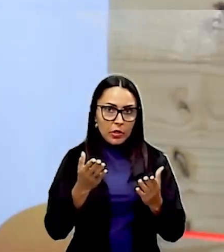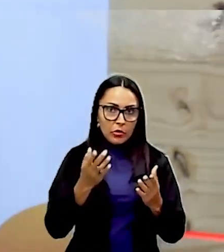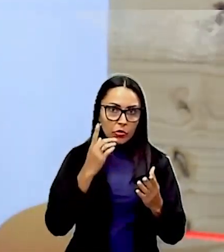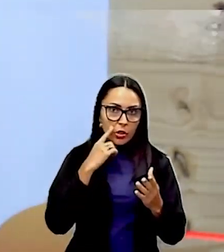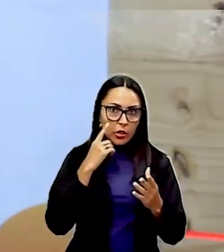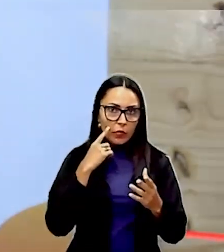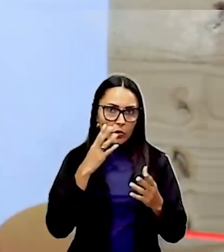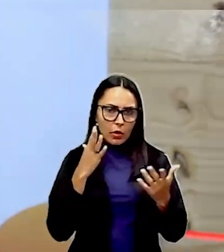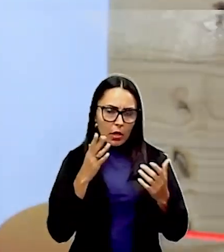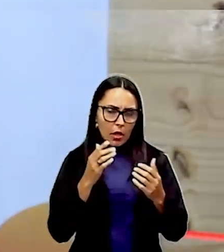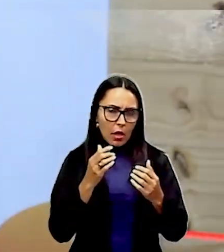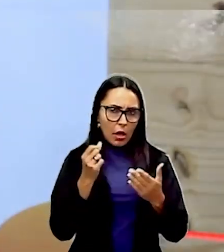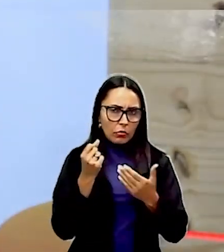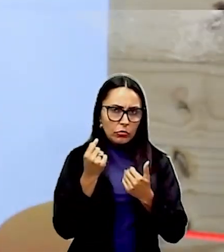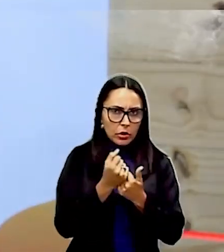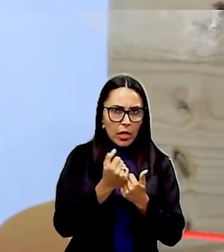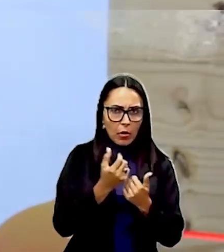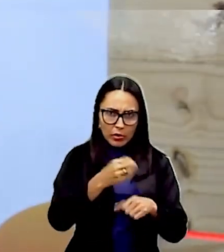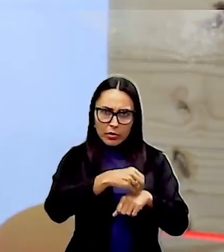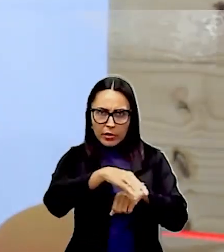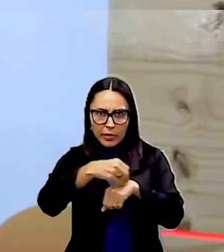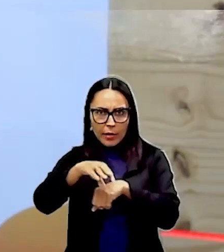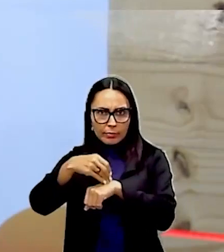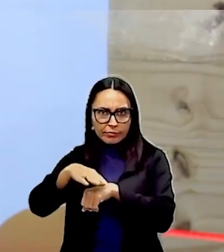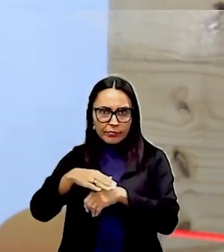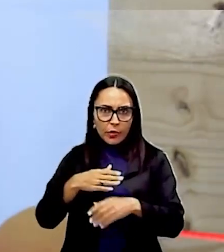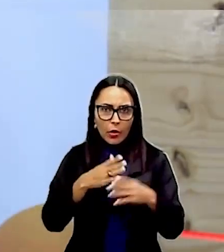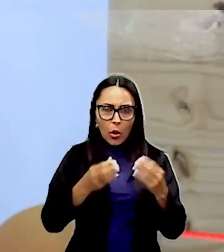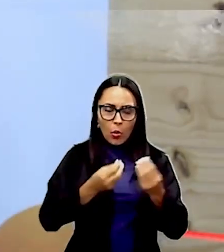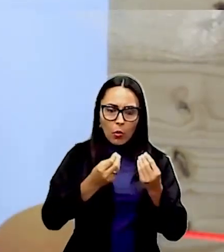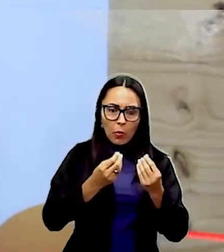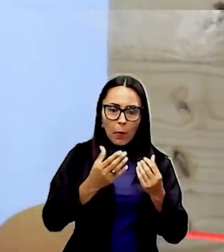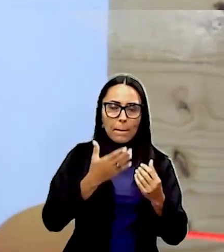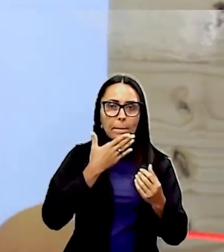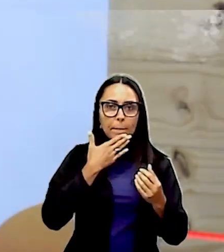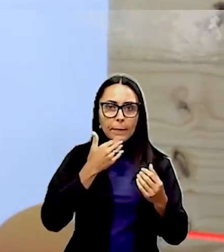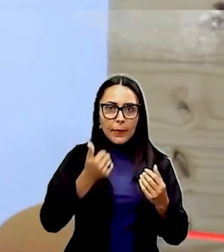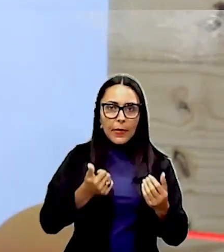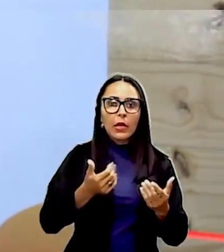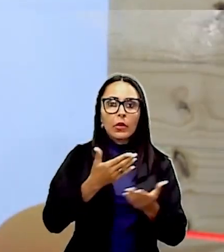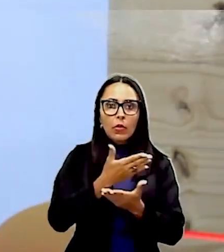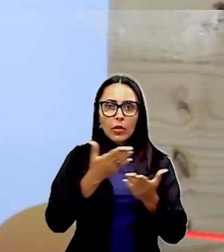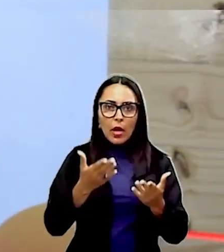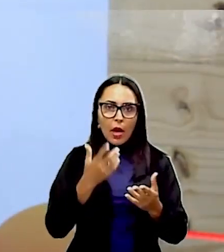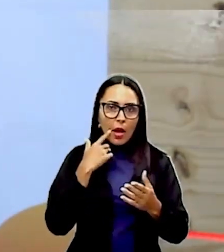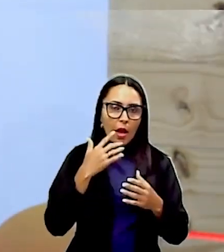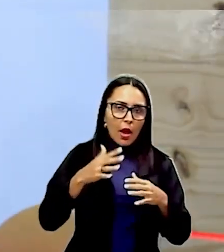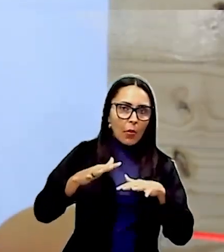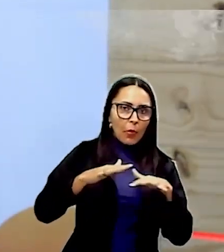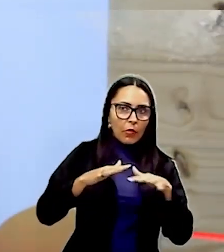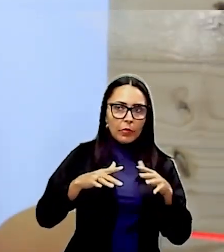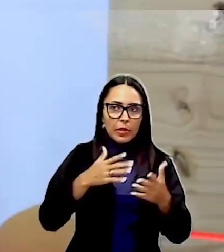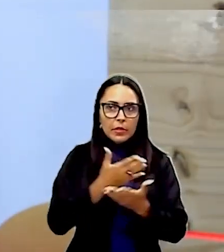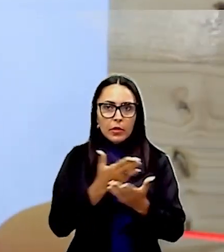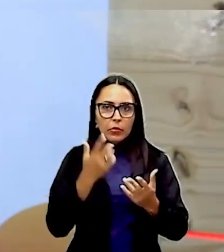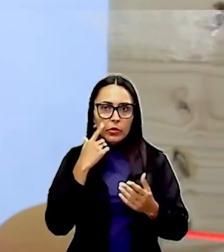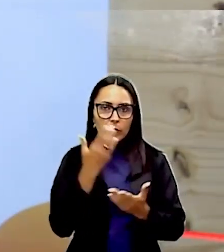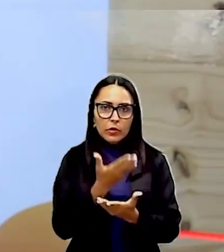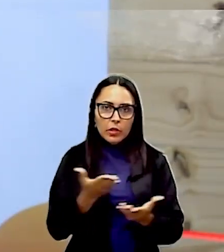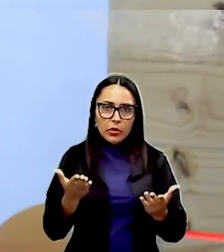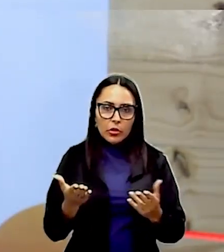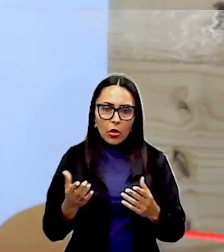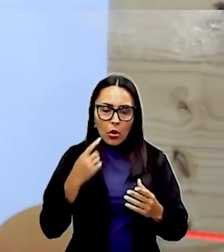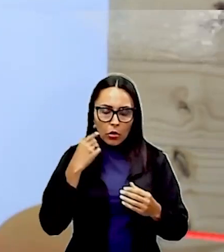para auxiliar mesmo, como se fossem dicas sobre como melhorar a animação de vocês. Algo para vocês terem em mente quando vocês estiverem produzindo